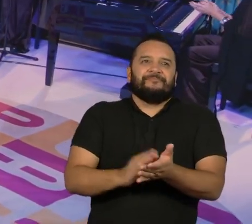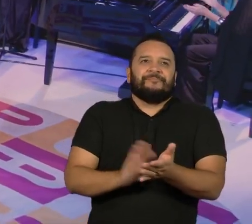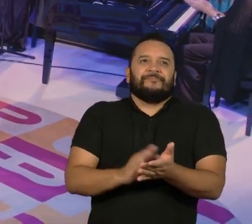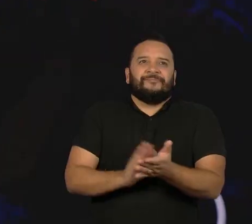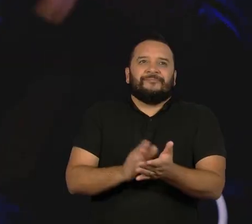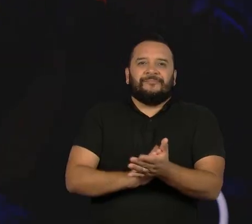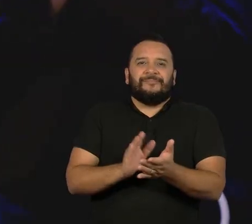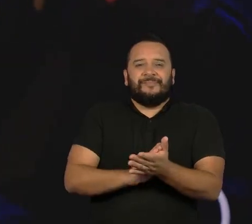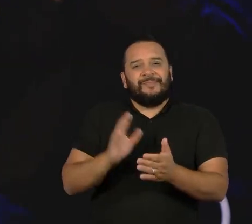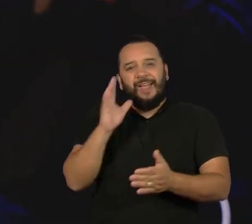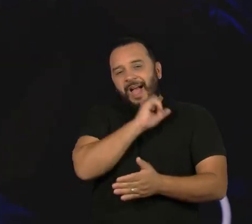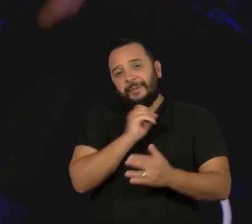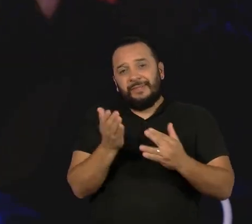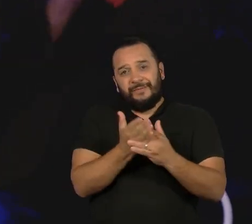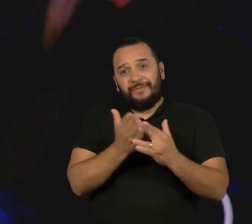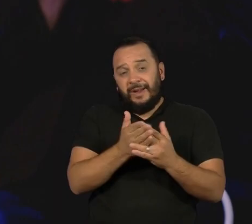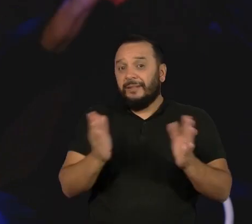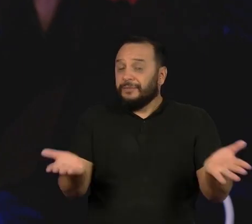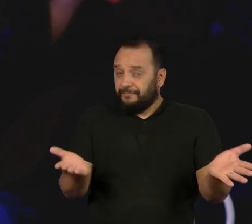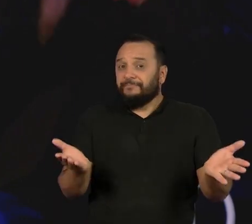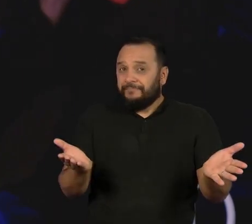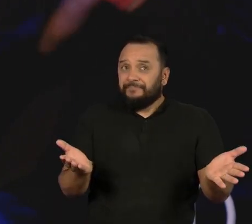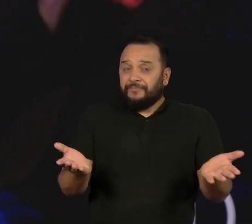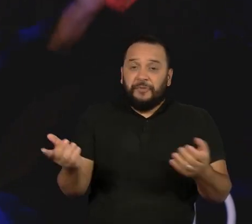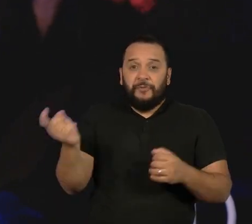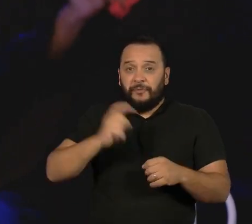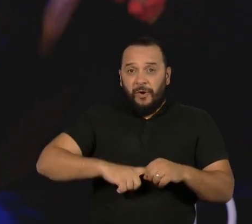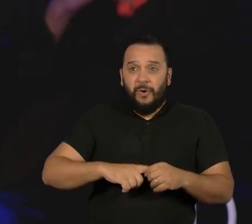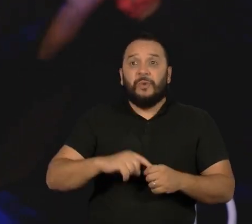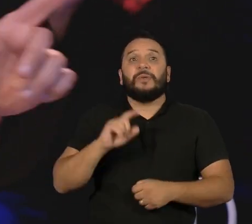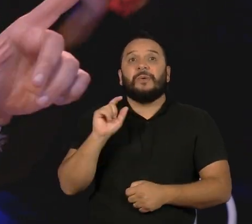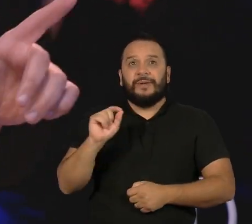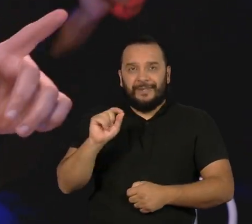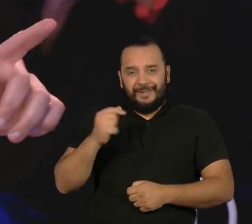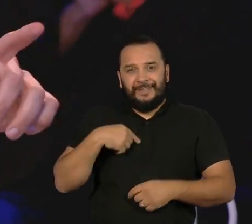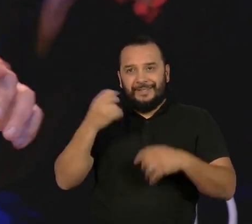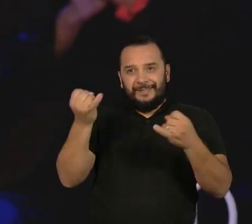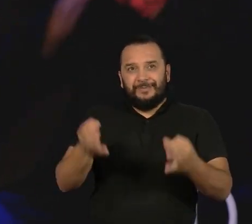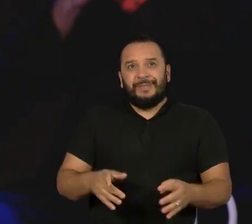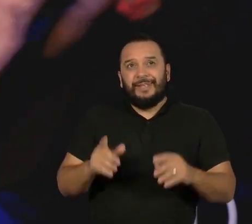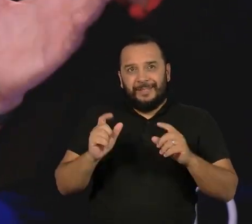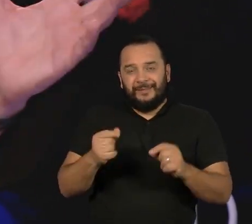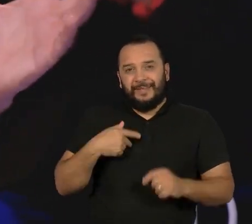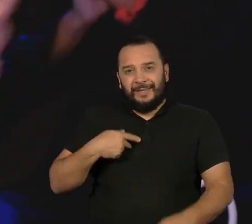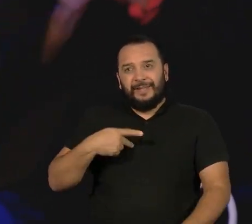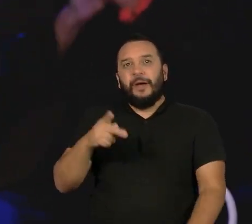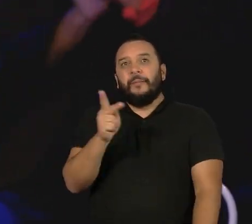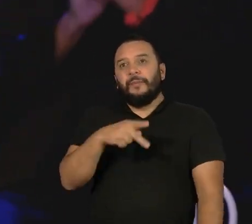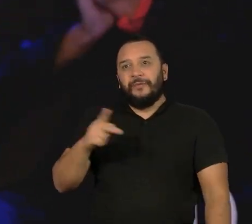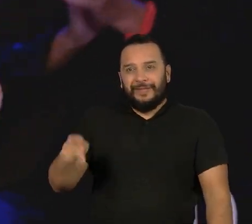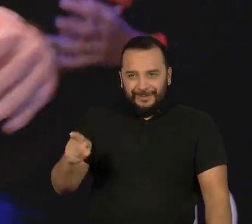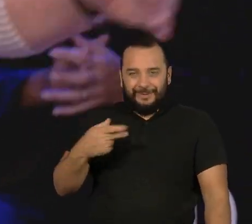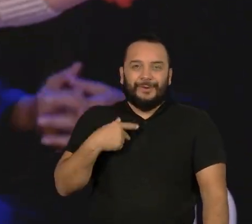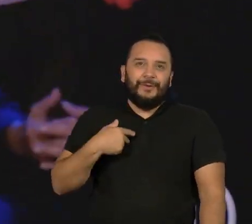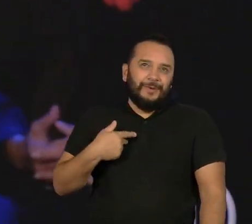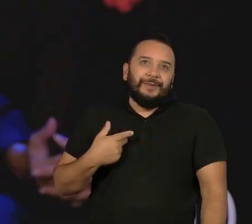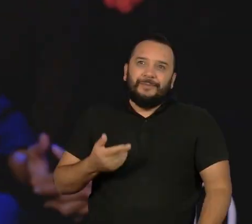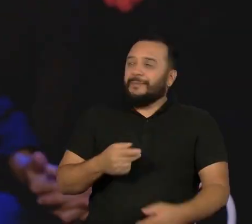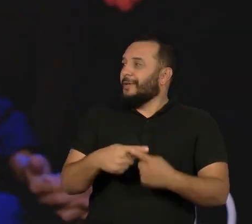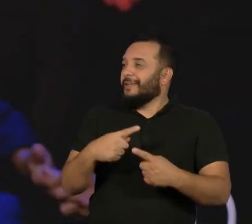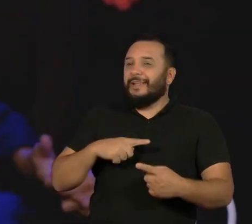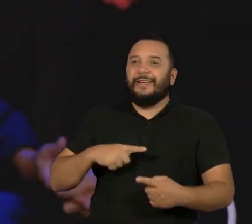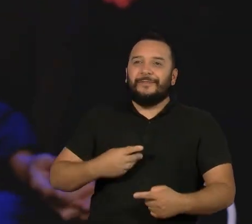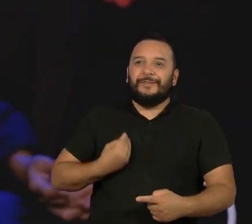A gente vai dar um rápido intervalo e volta falando um pouco sobre professoras, professores, porque há